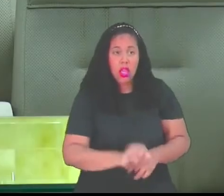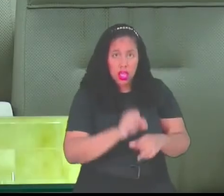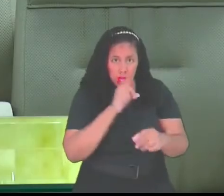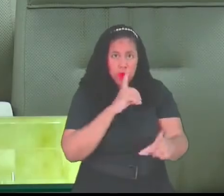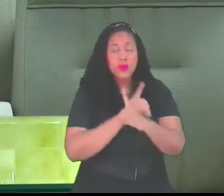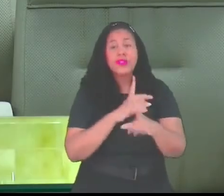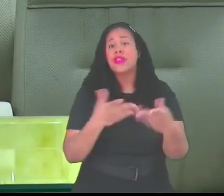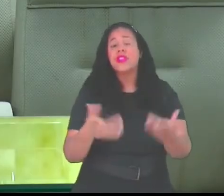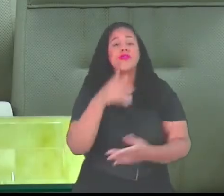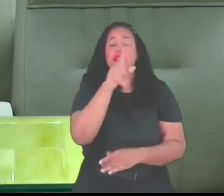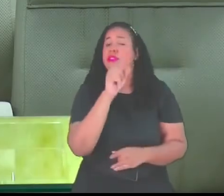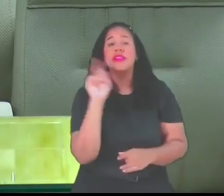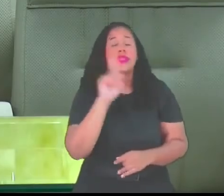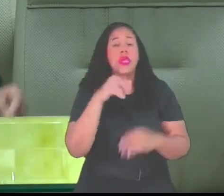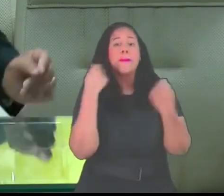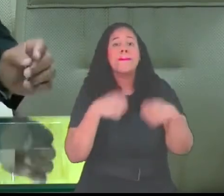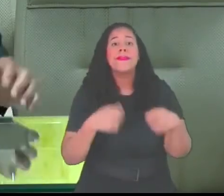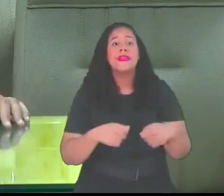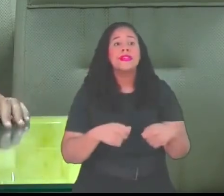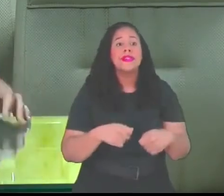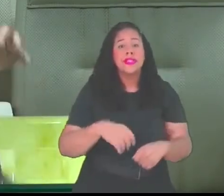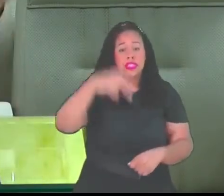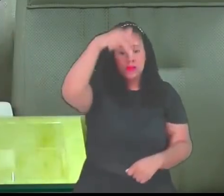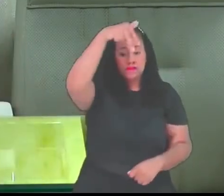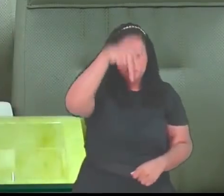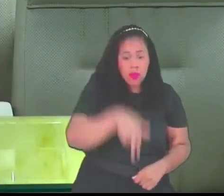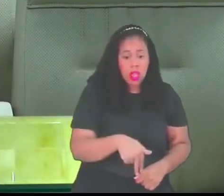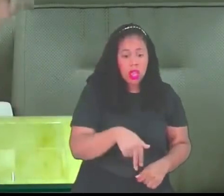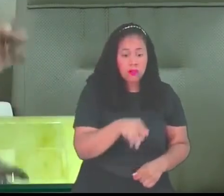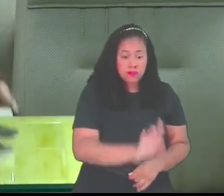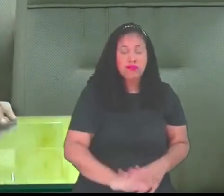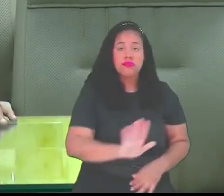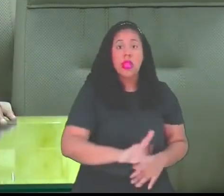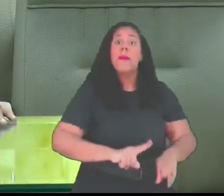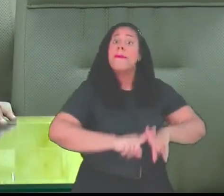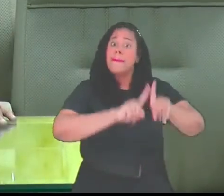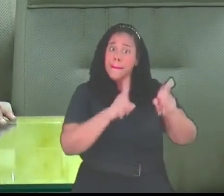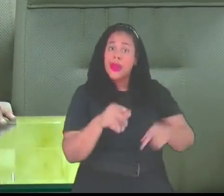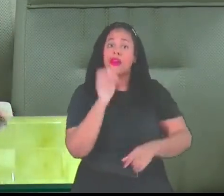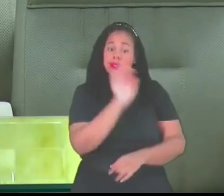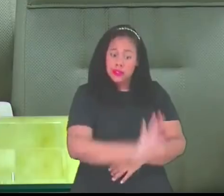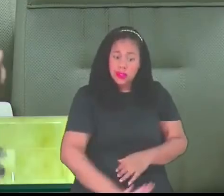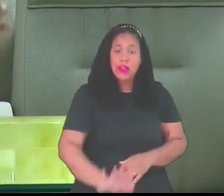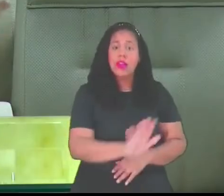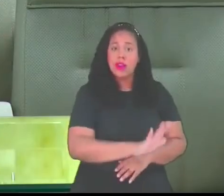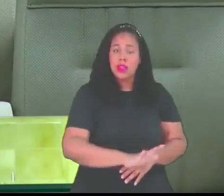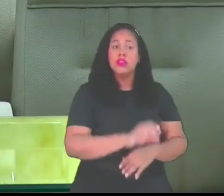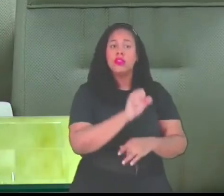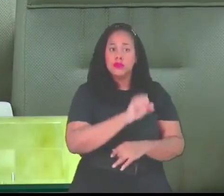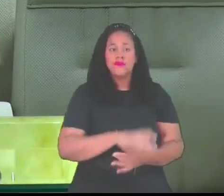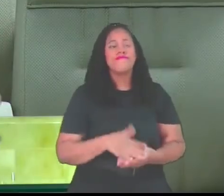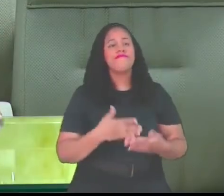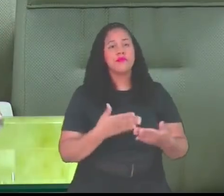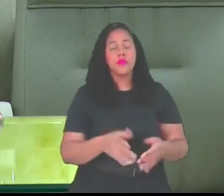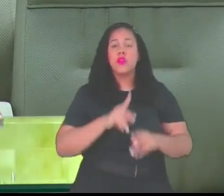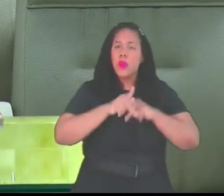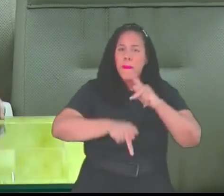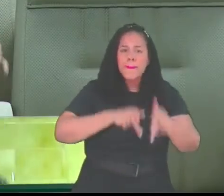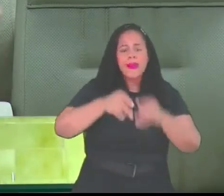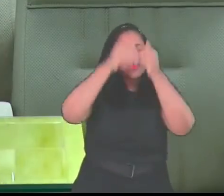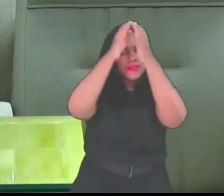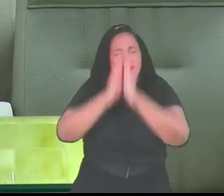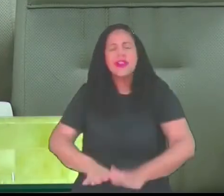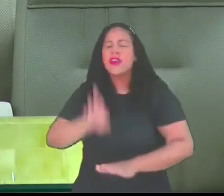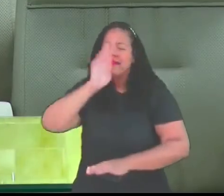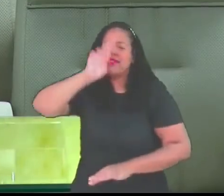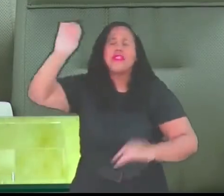não precisam passar para o reino do sul. Mas no reino do sul, o povo ainda adorava a Deus. O